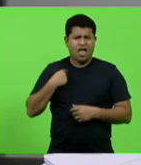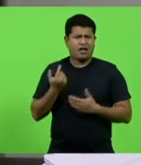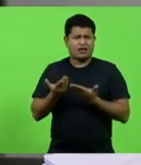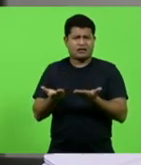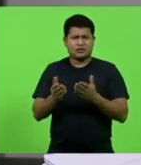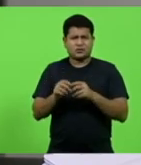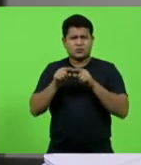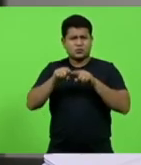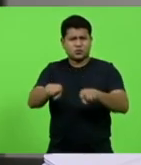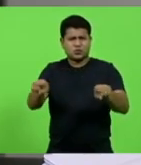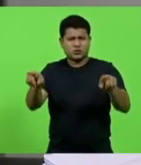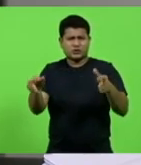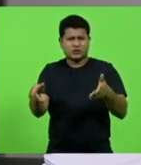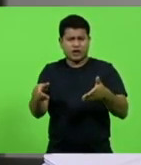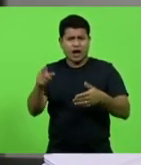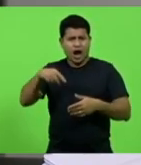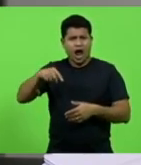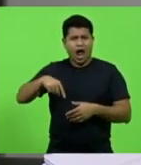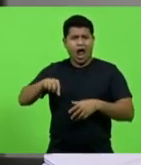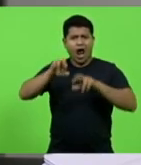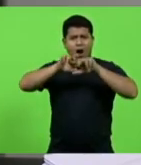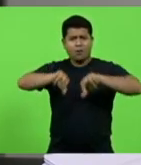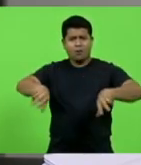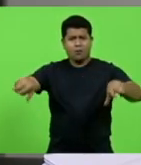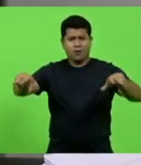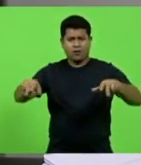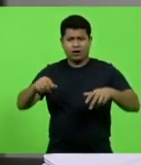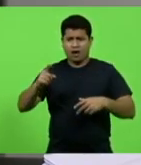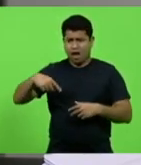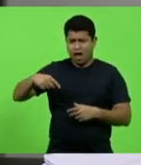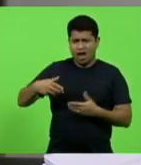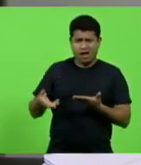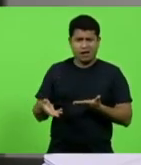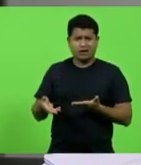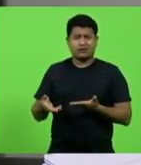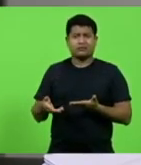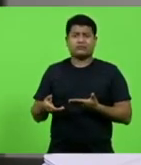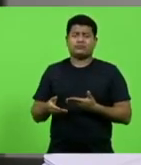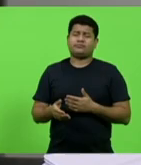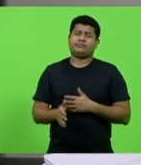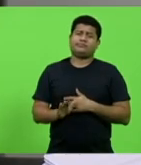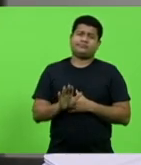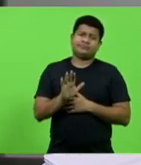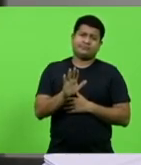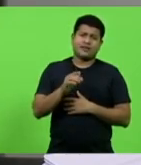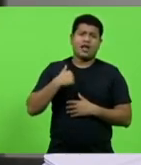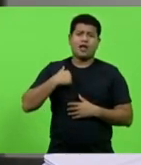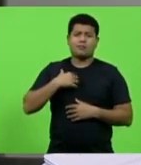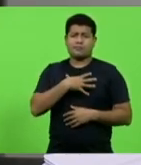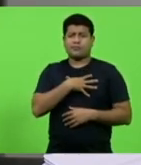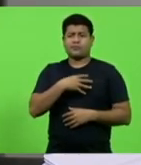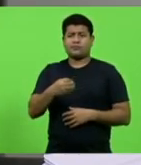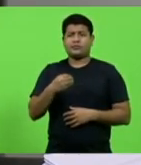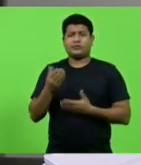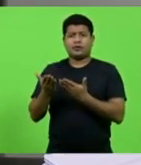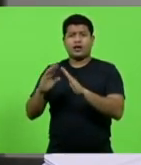nós? Isso é diversidade? Olha, eu tenho meu filho que está numa escola